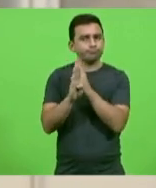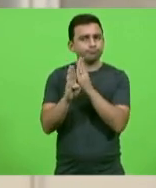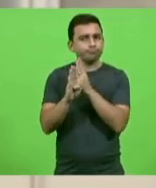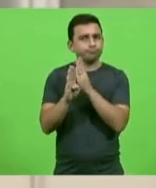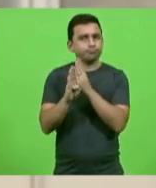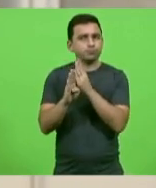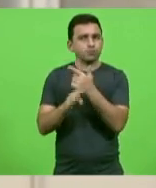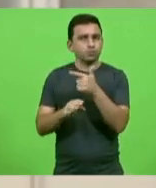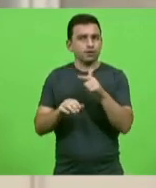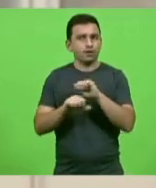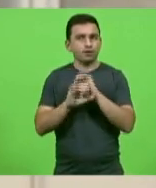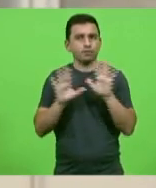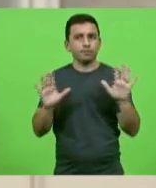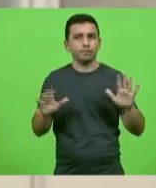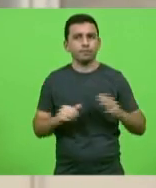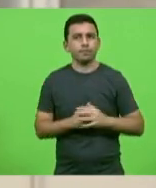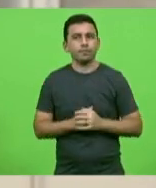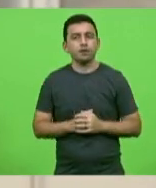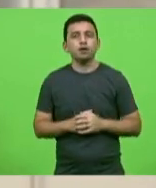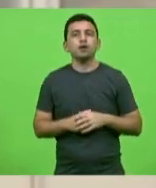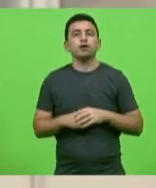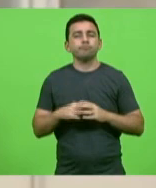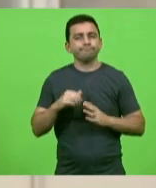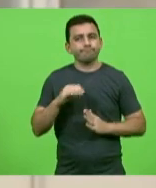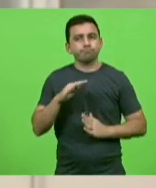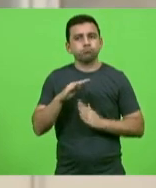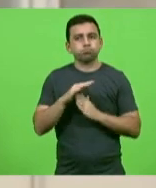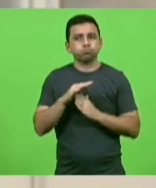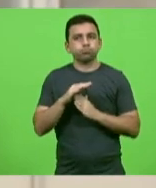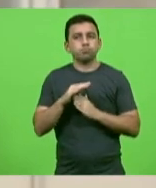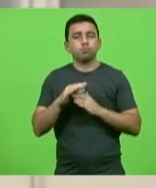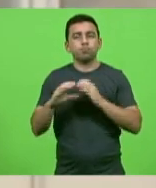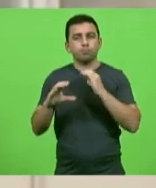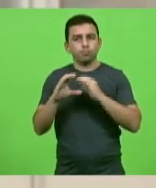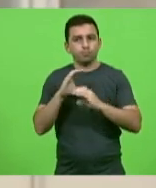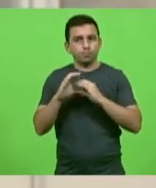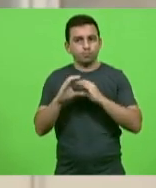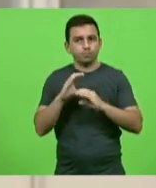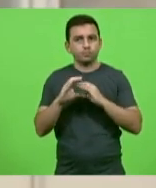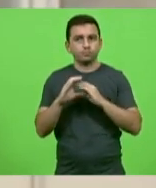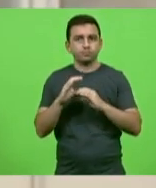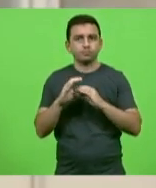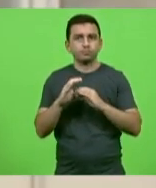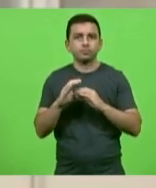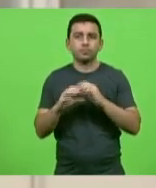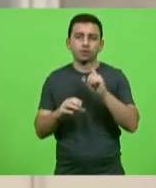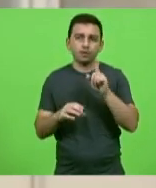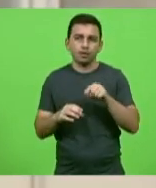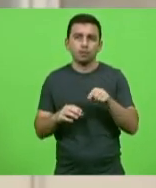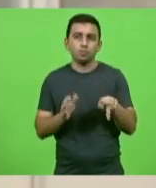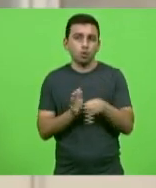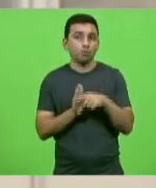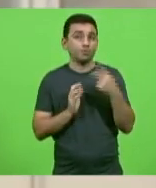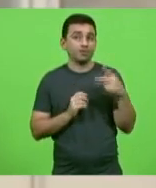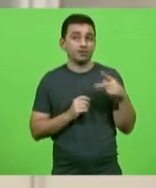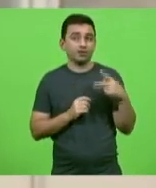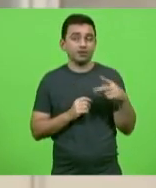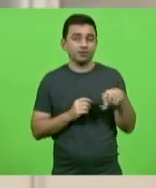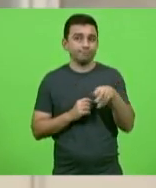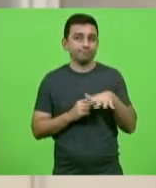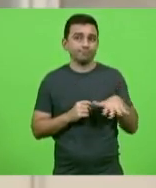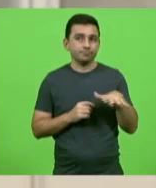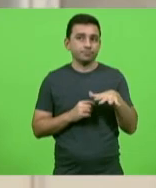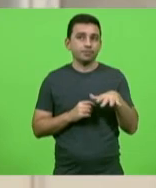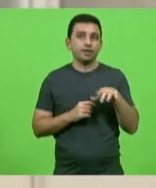processo investigativo da CPI limitamos essa publicação a sua oitiva na